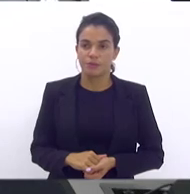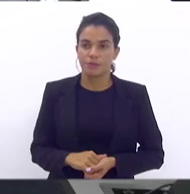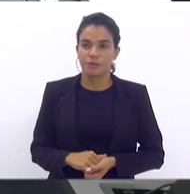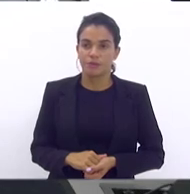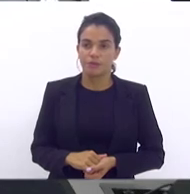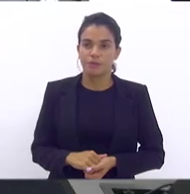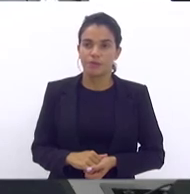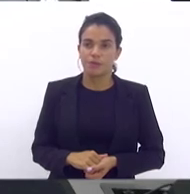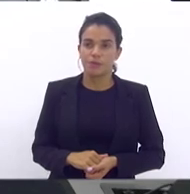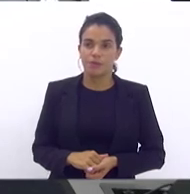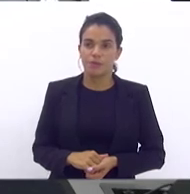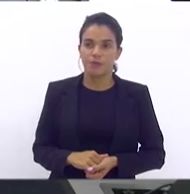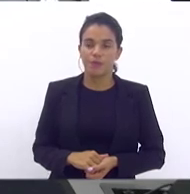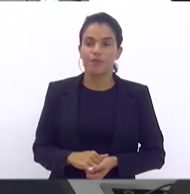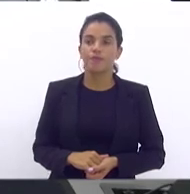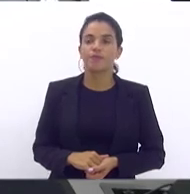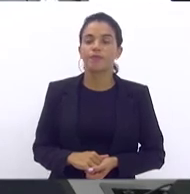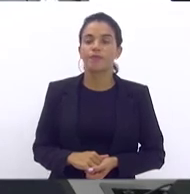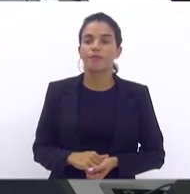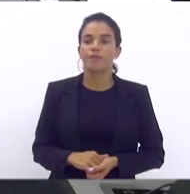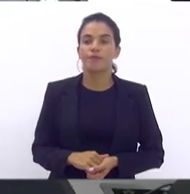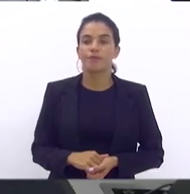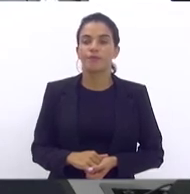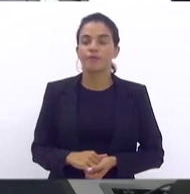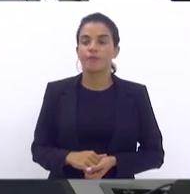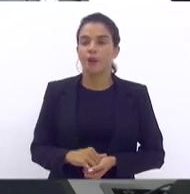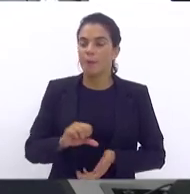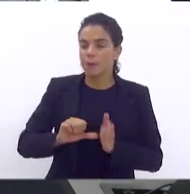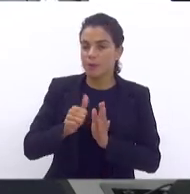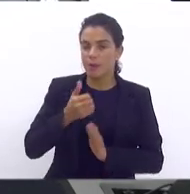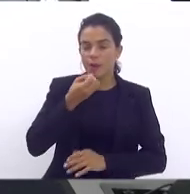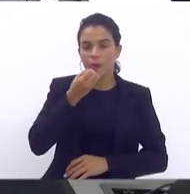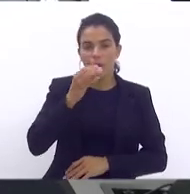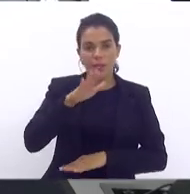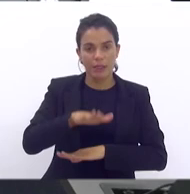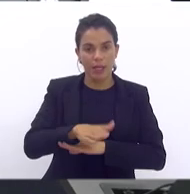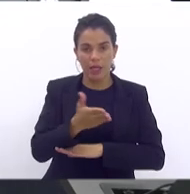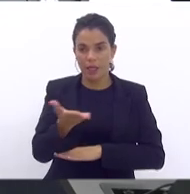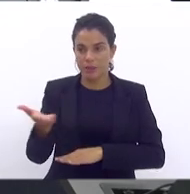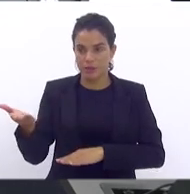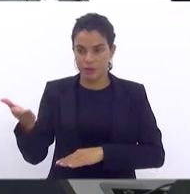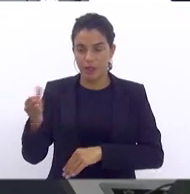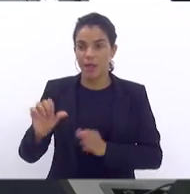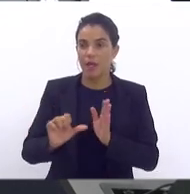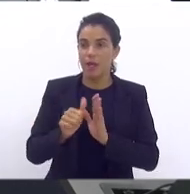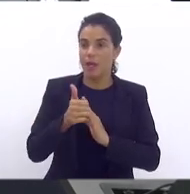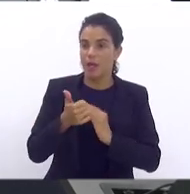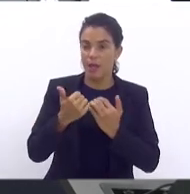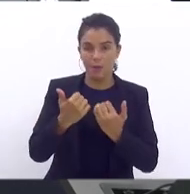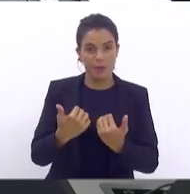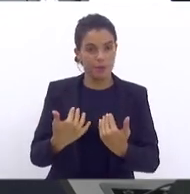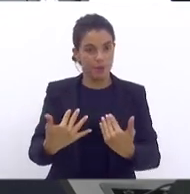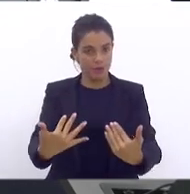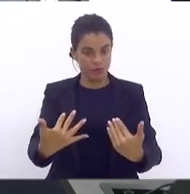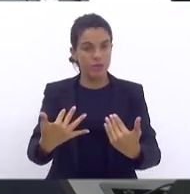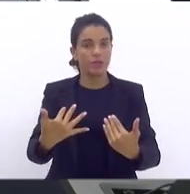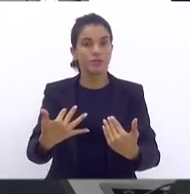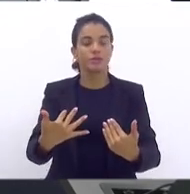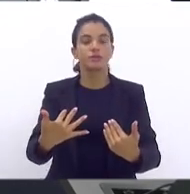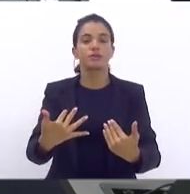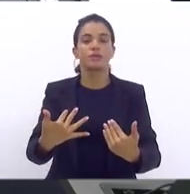Bem, primeiro lugar, boa tarde a todos e todas. Eu vou me reportar aqui que a primeira audiência pública que foi realizada por essa